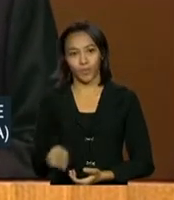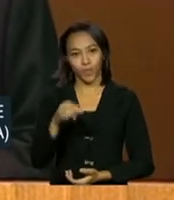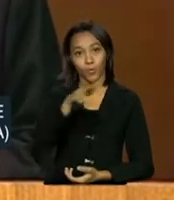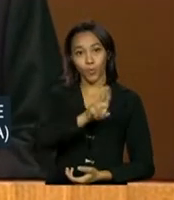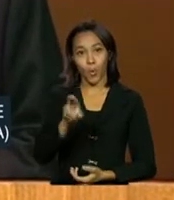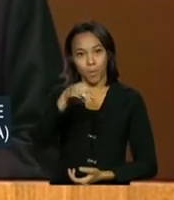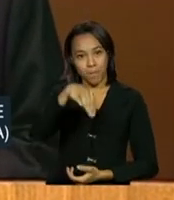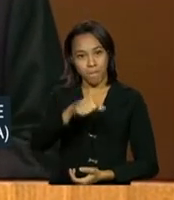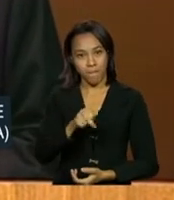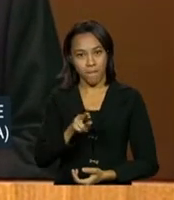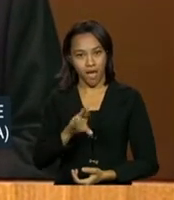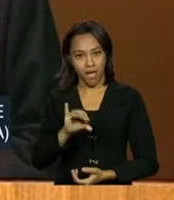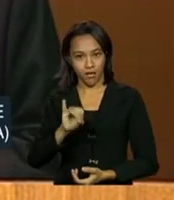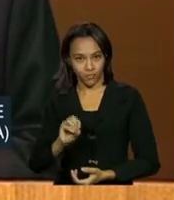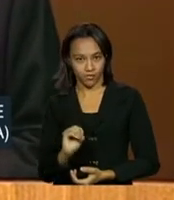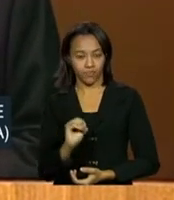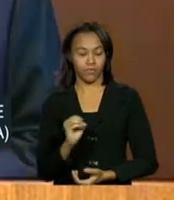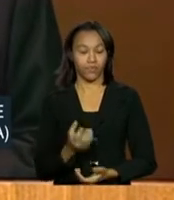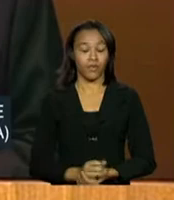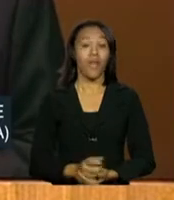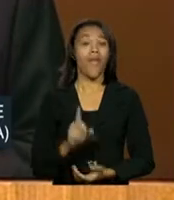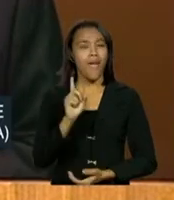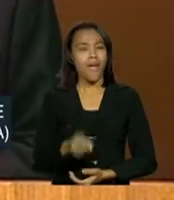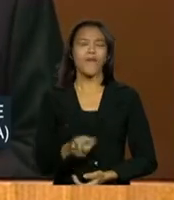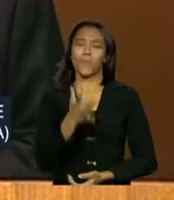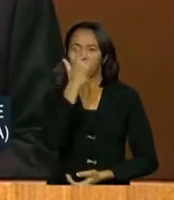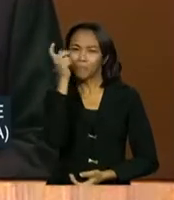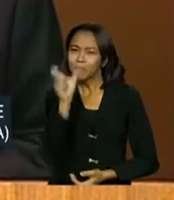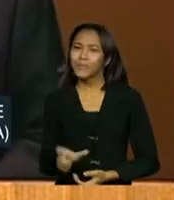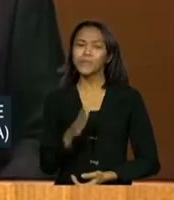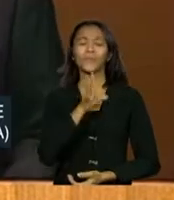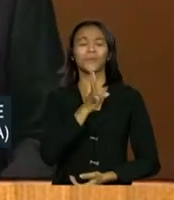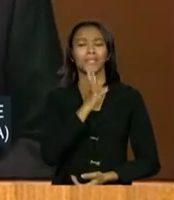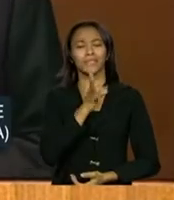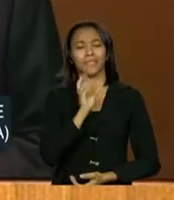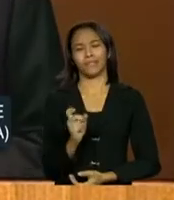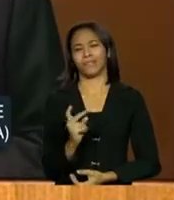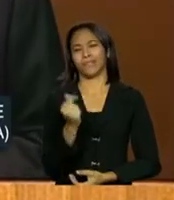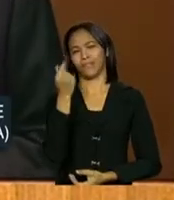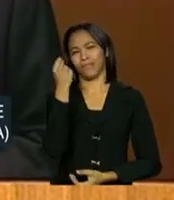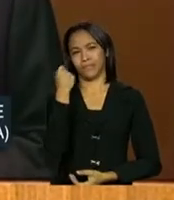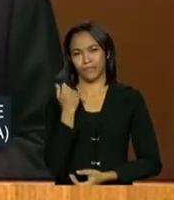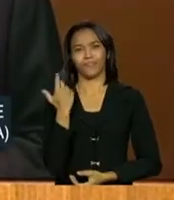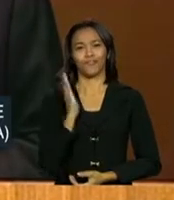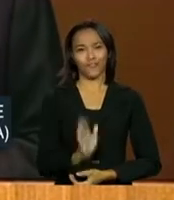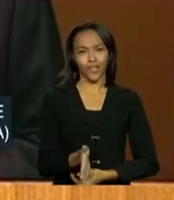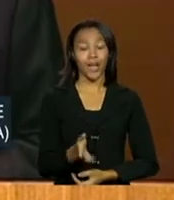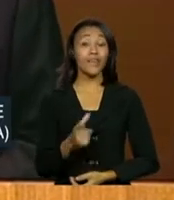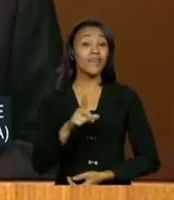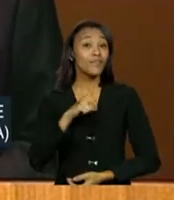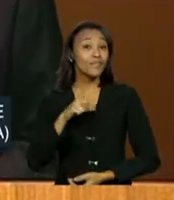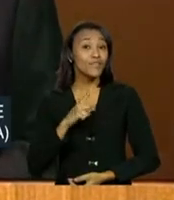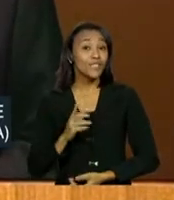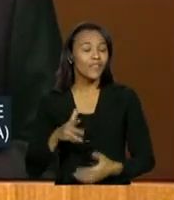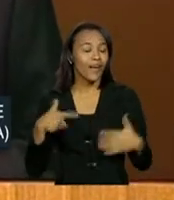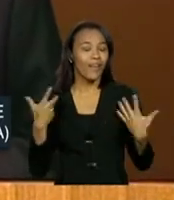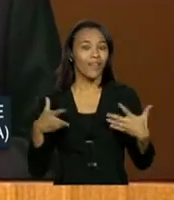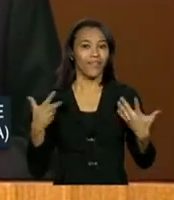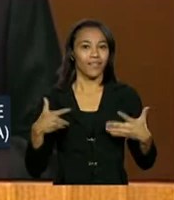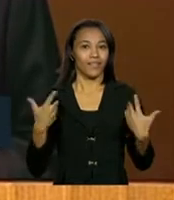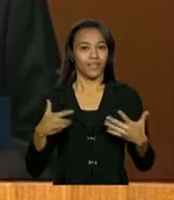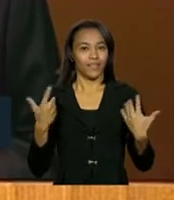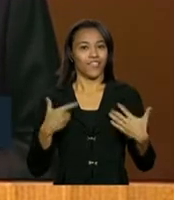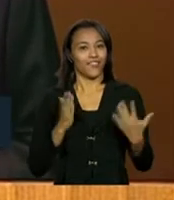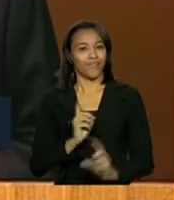Márcio Postman. É um conhecido antigo, um companheiro antigo, que eu tive a alegria